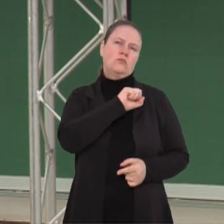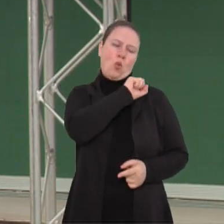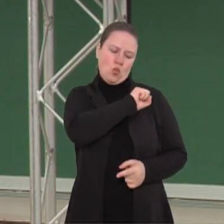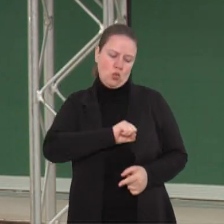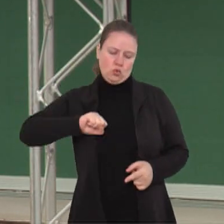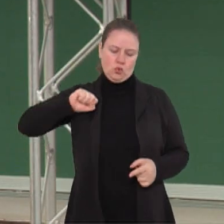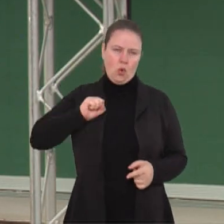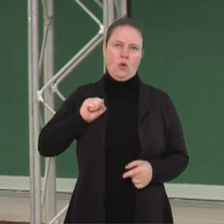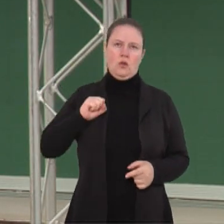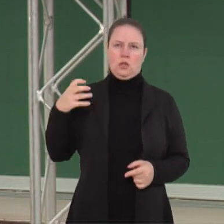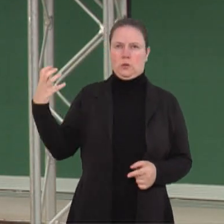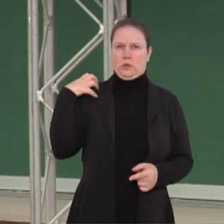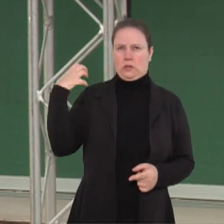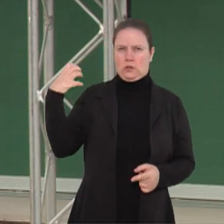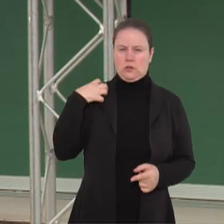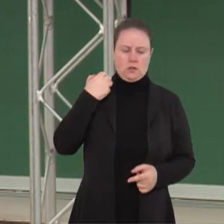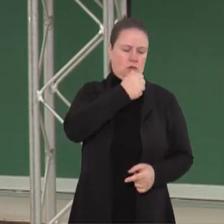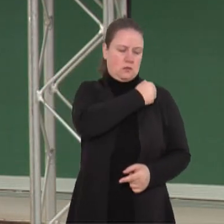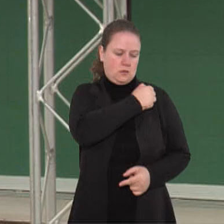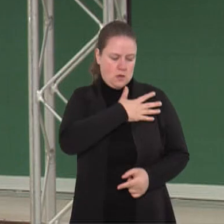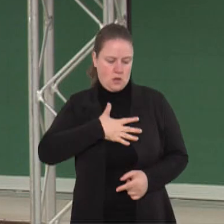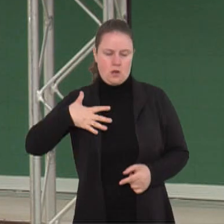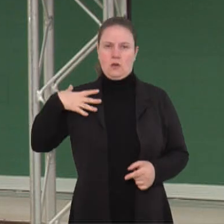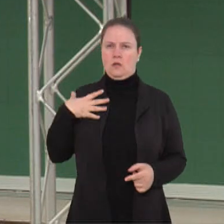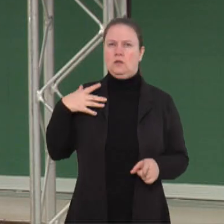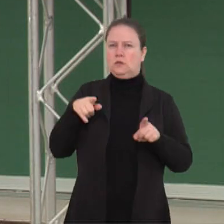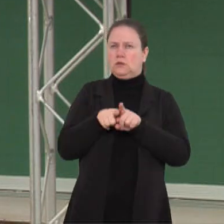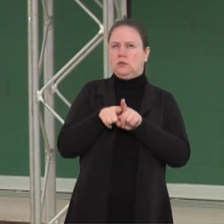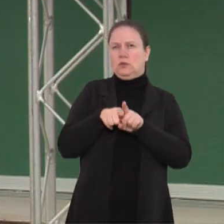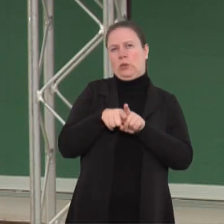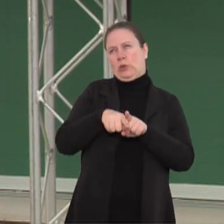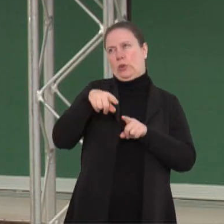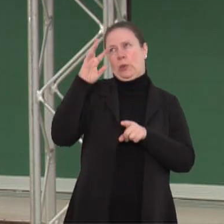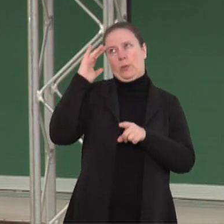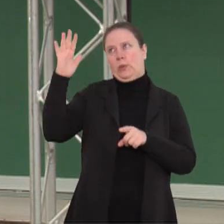Aristóteles e toda a antiguidade grega,